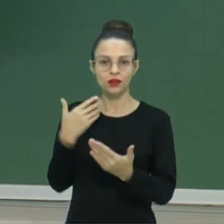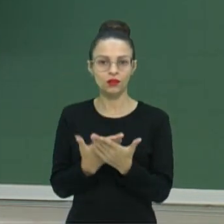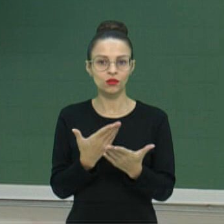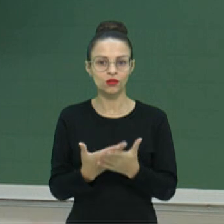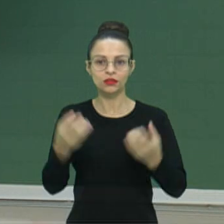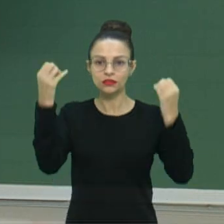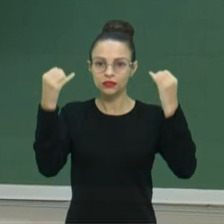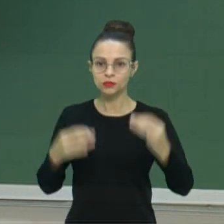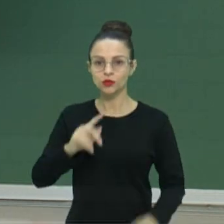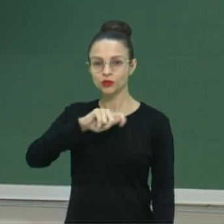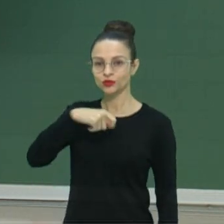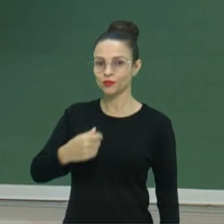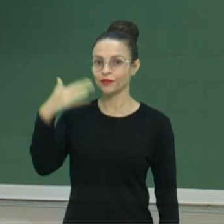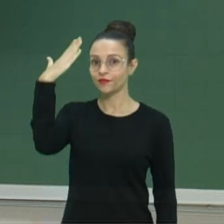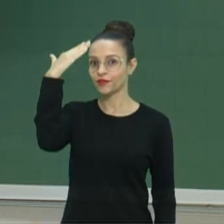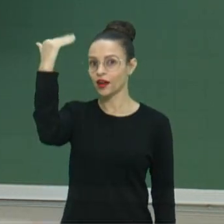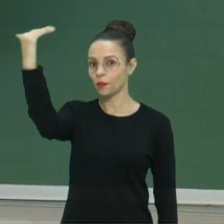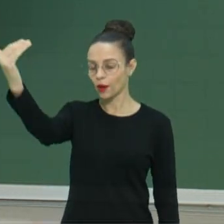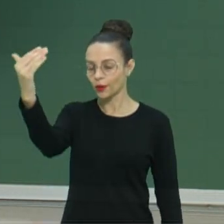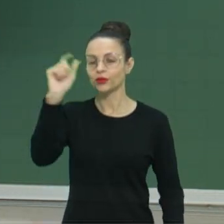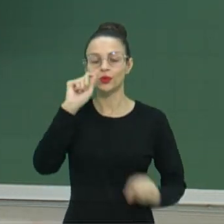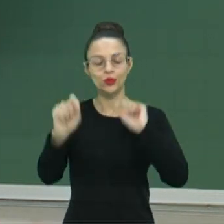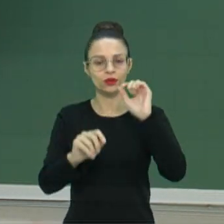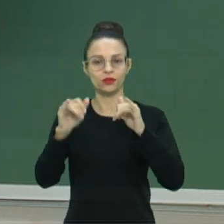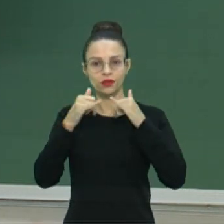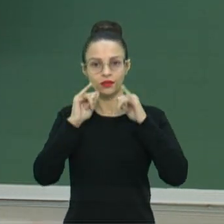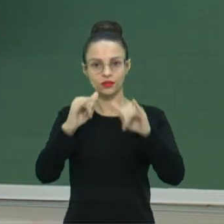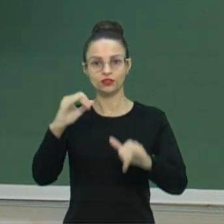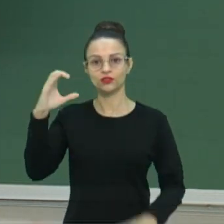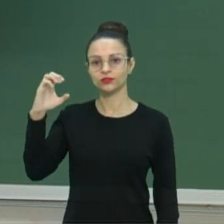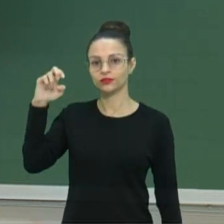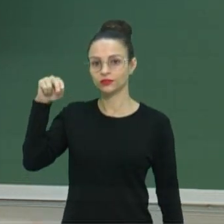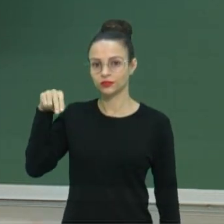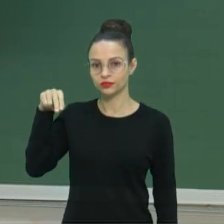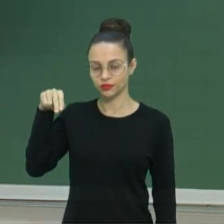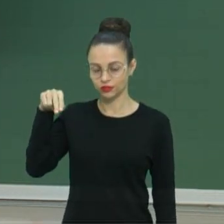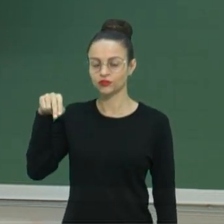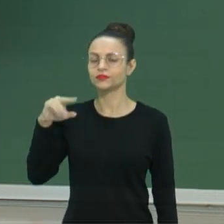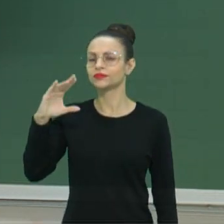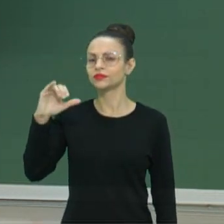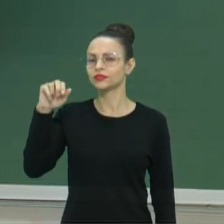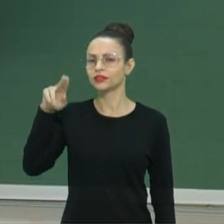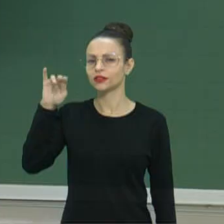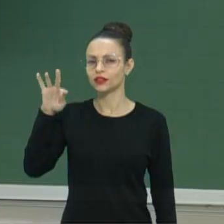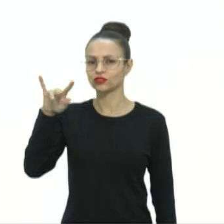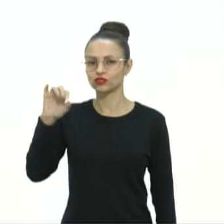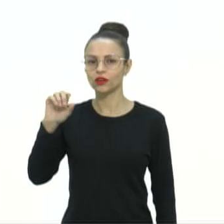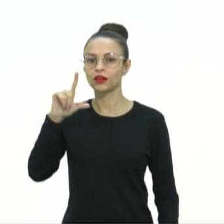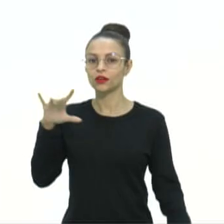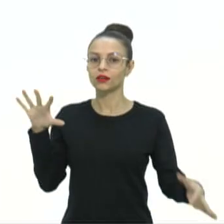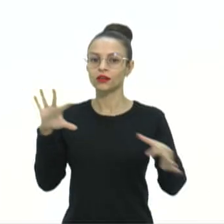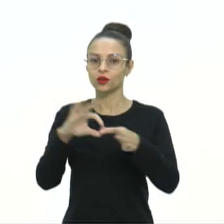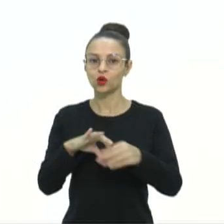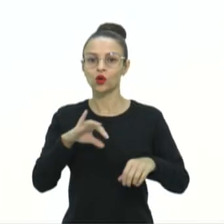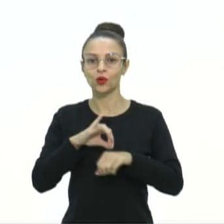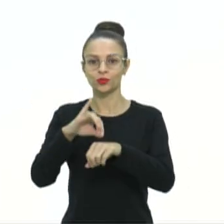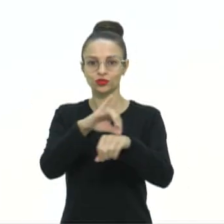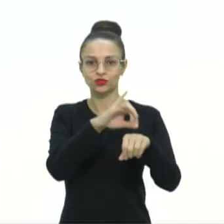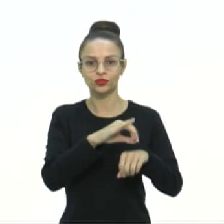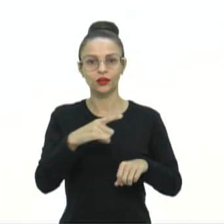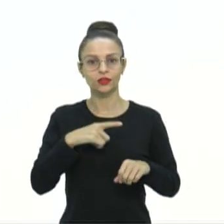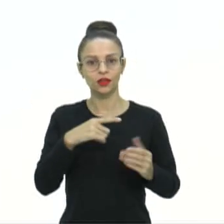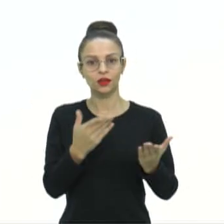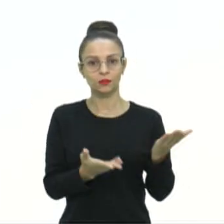a famosa energia cinética, certo? O que é energia cinética? É sempre energia associada a corpos que têm massa